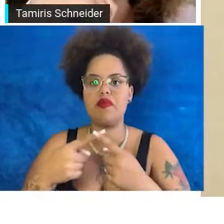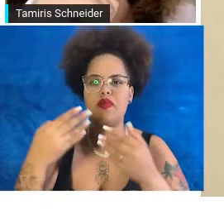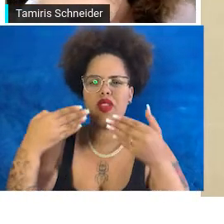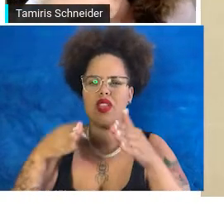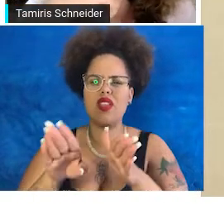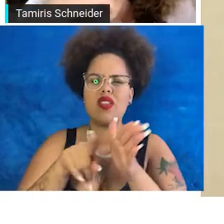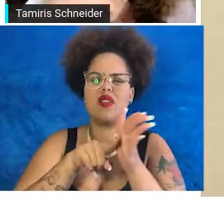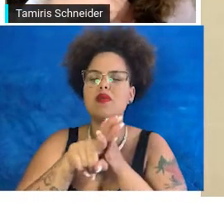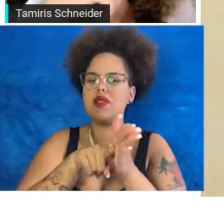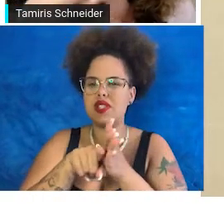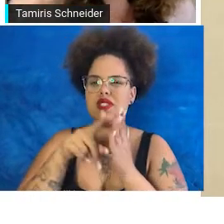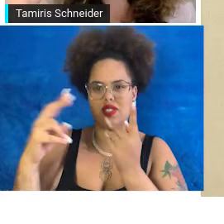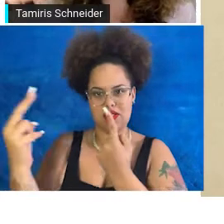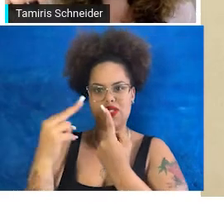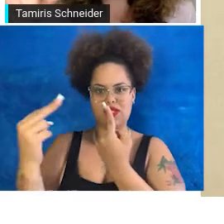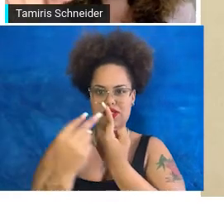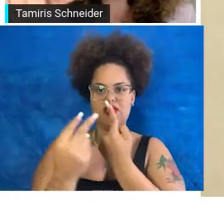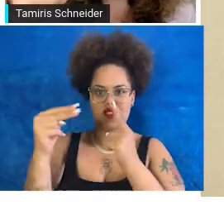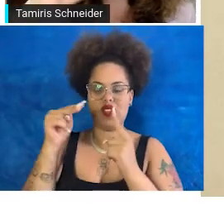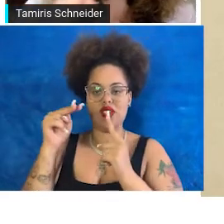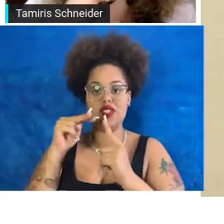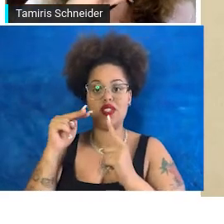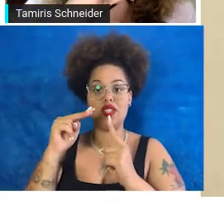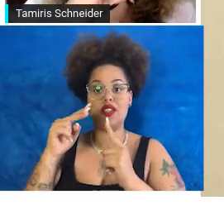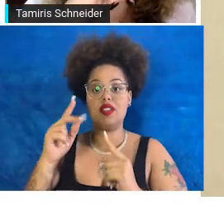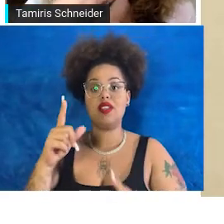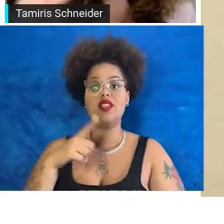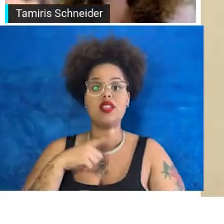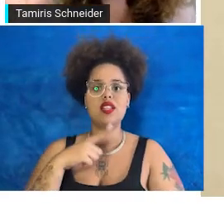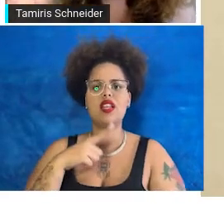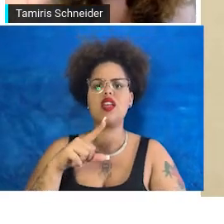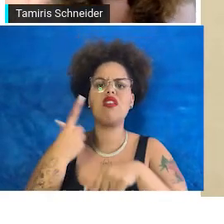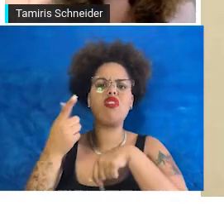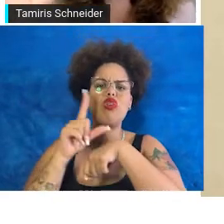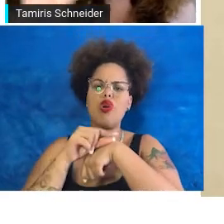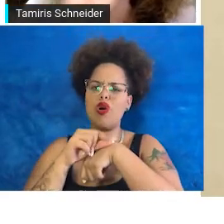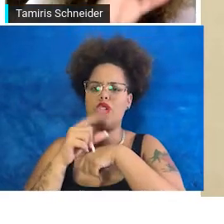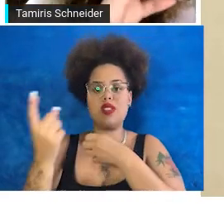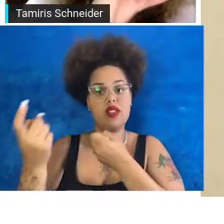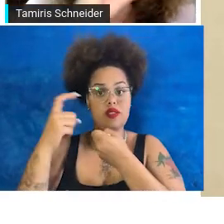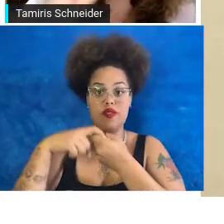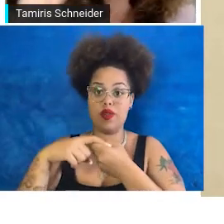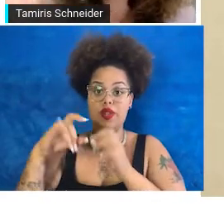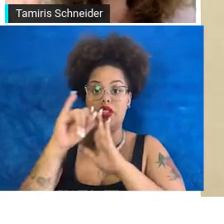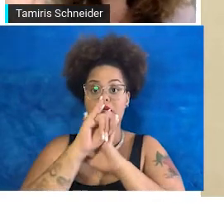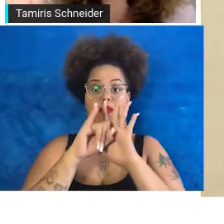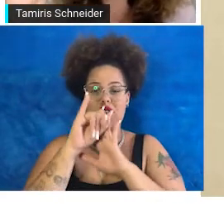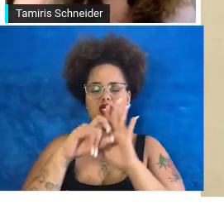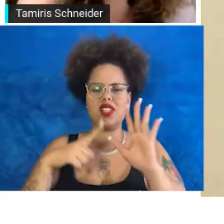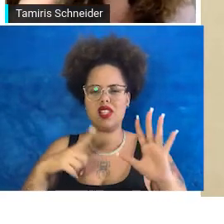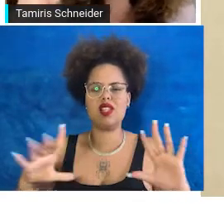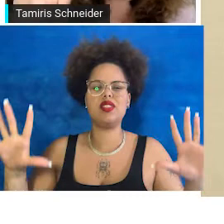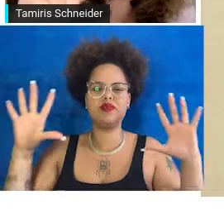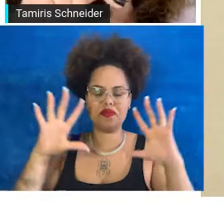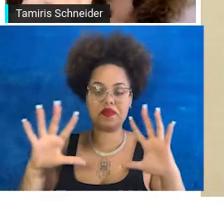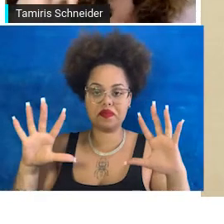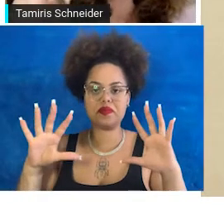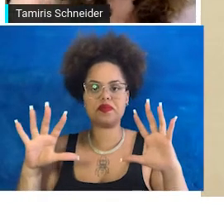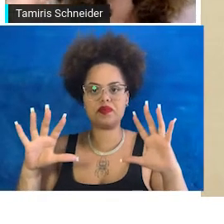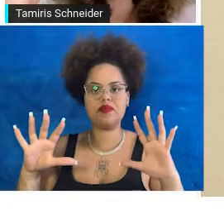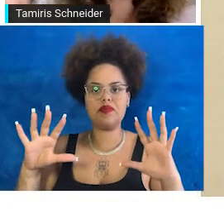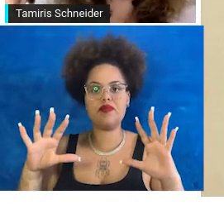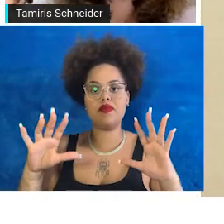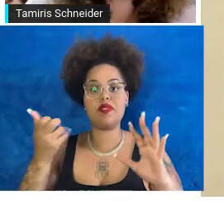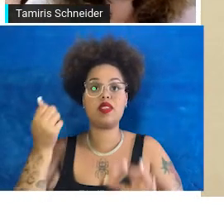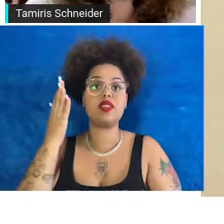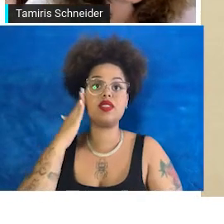pesquisa de referências, né? Então aqui a gente tem que horas ela volta, numa imagem que tem saturação e tal. Então é isso. A